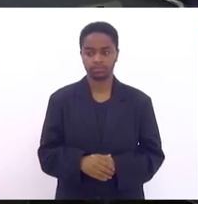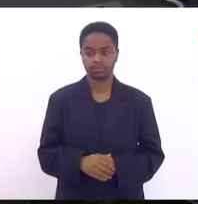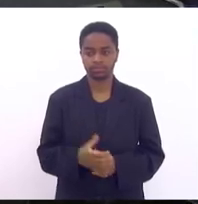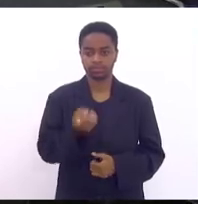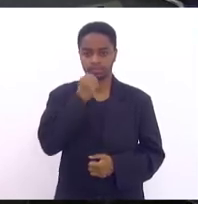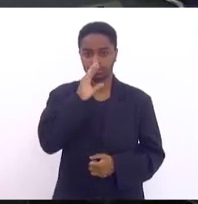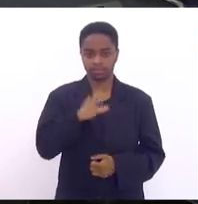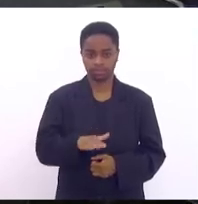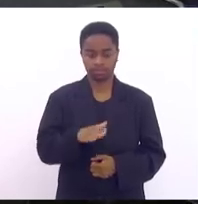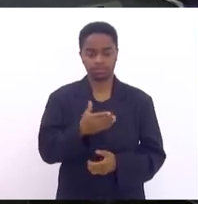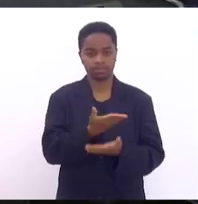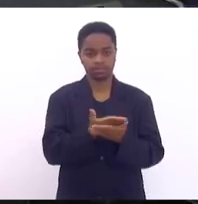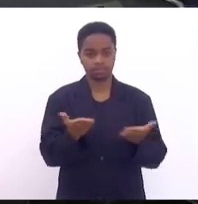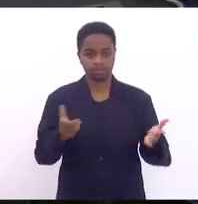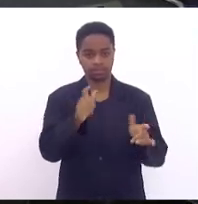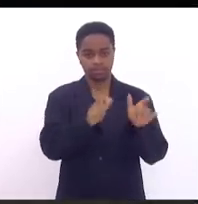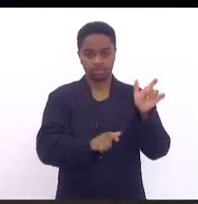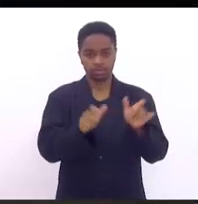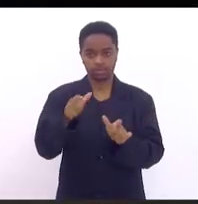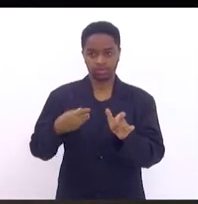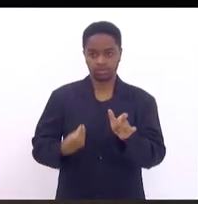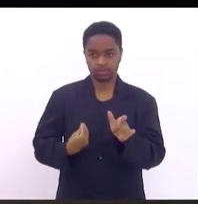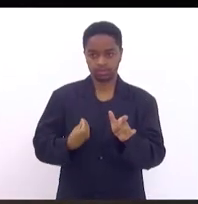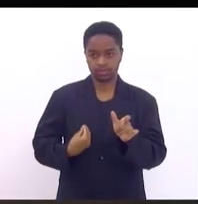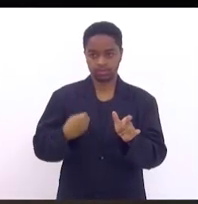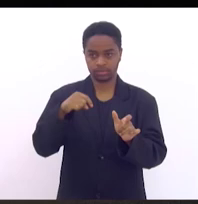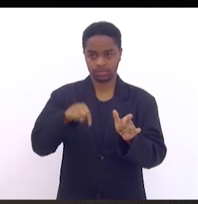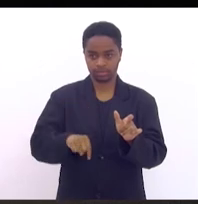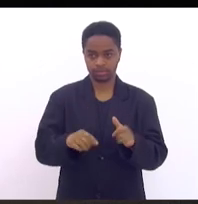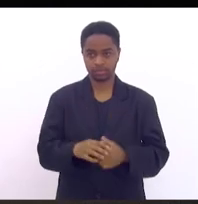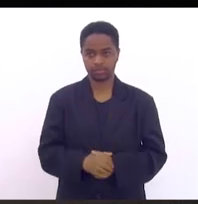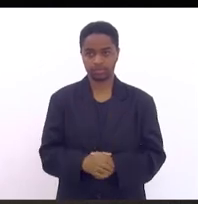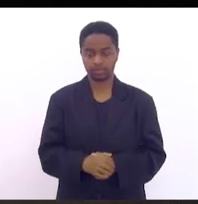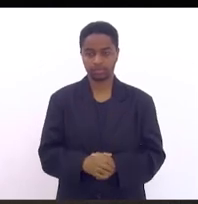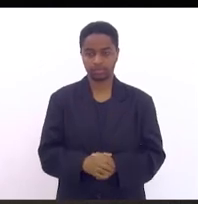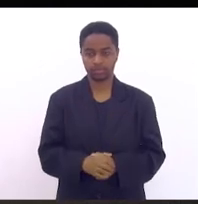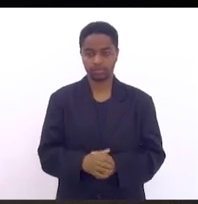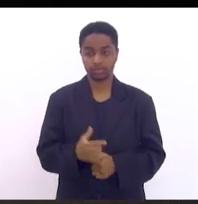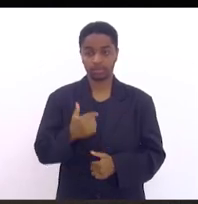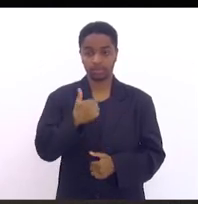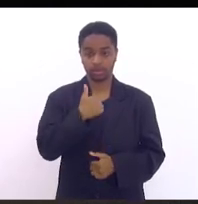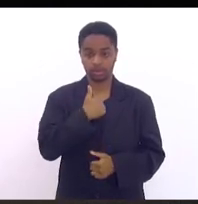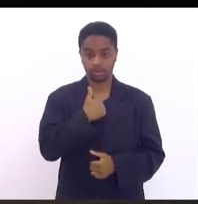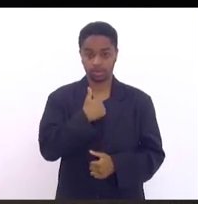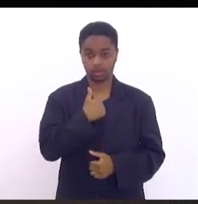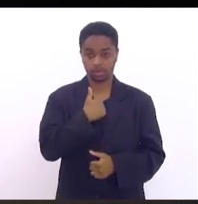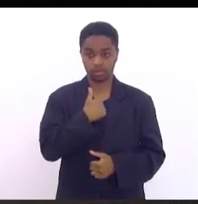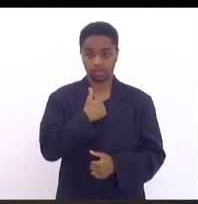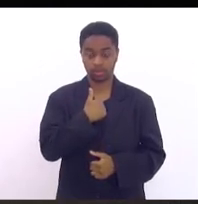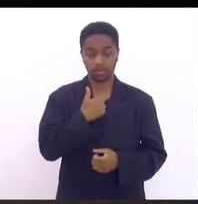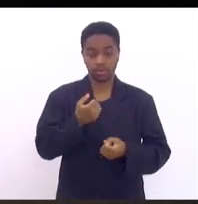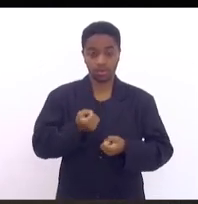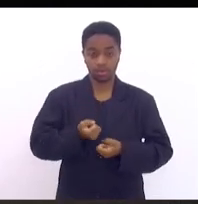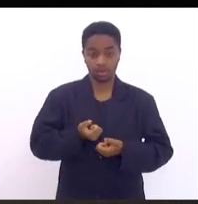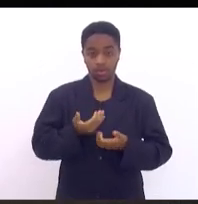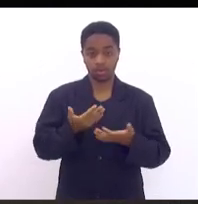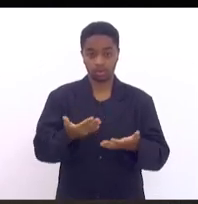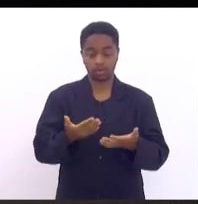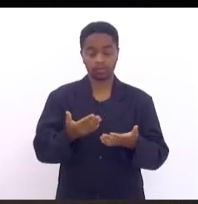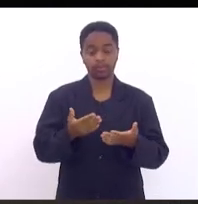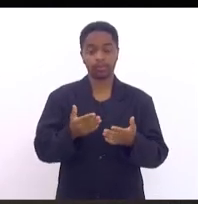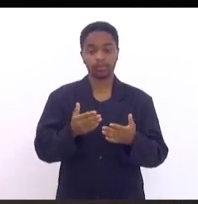Boa tarde para todas as pessoas aqui presentes. Eu vou dividir a minha discussão em três